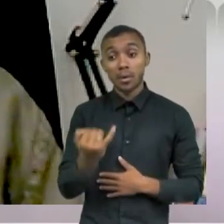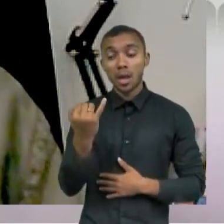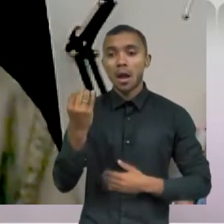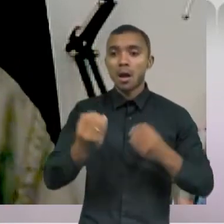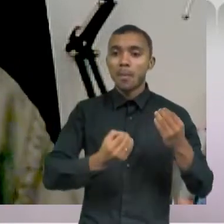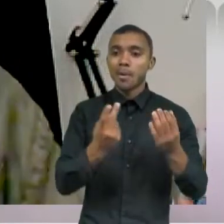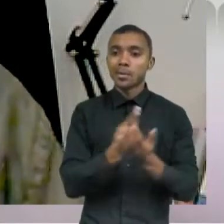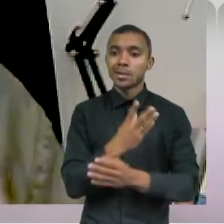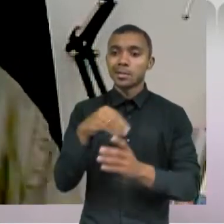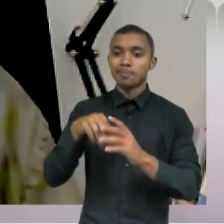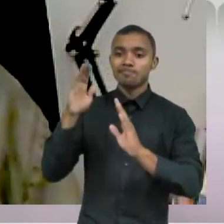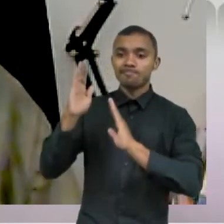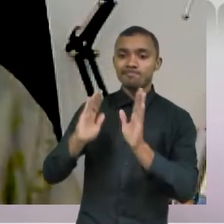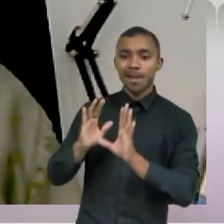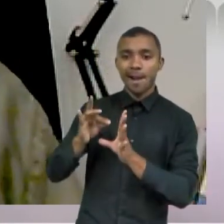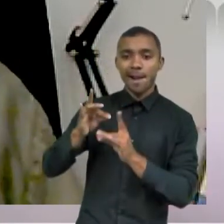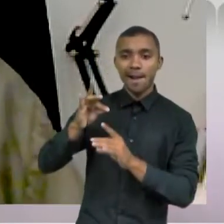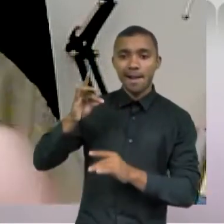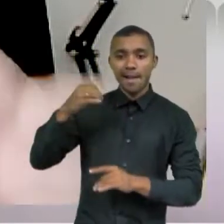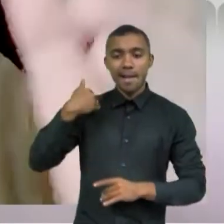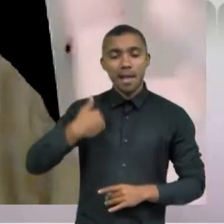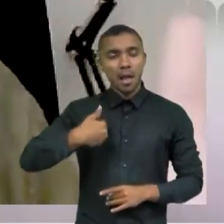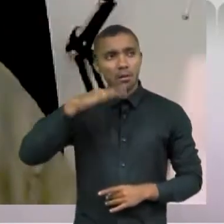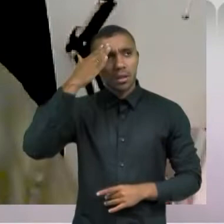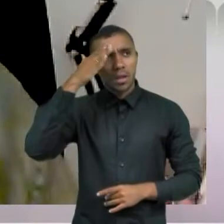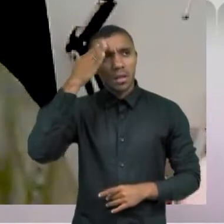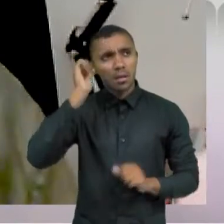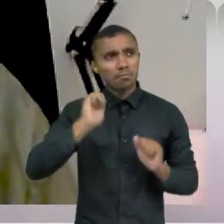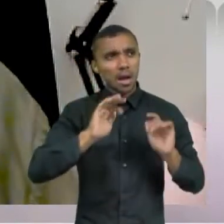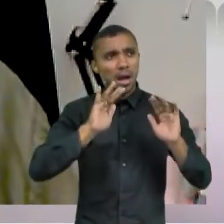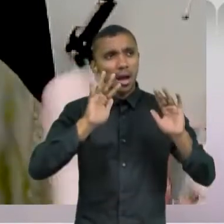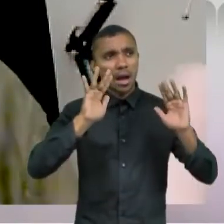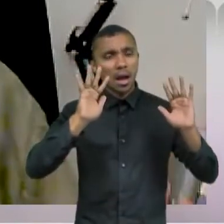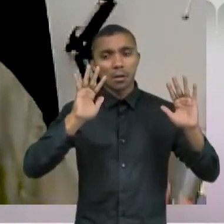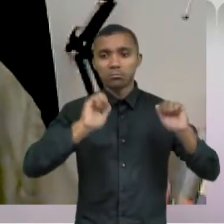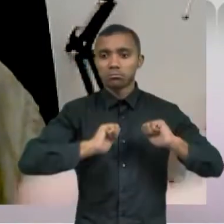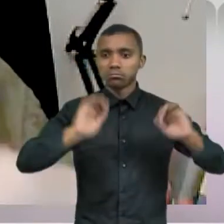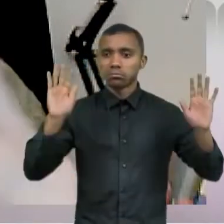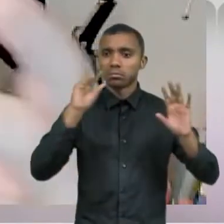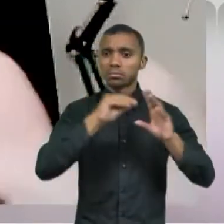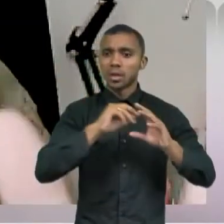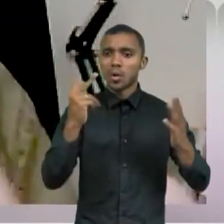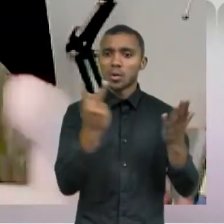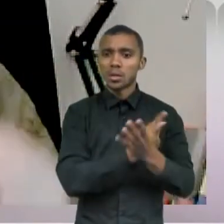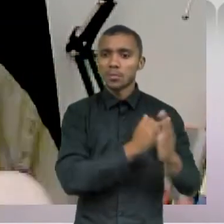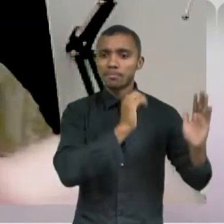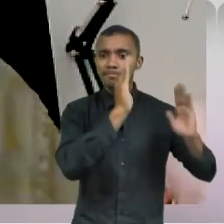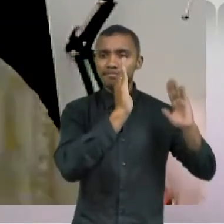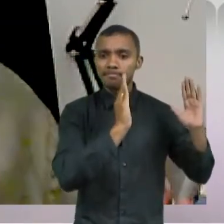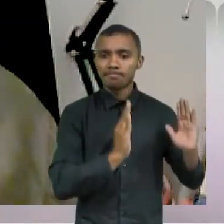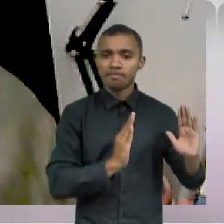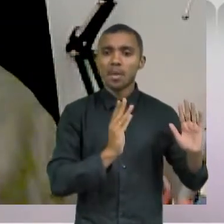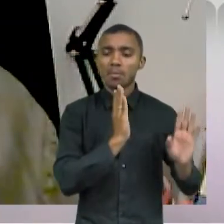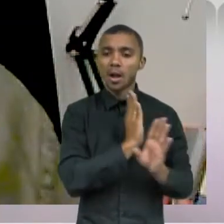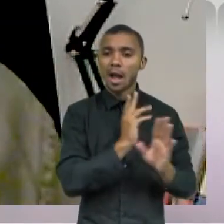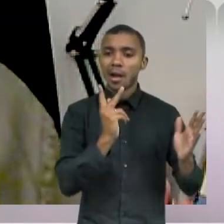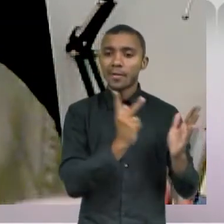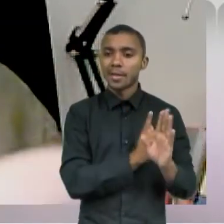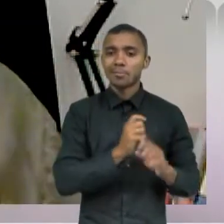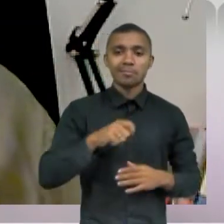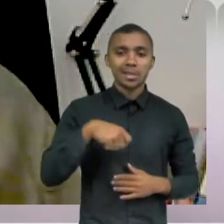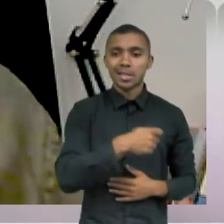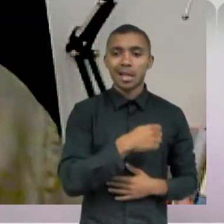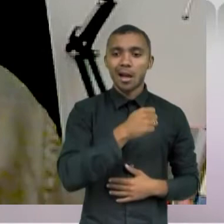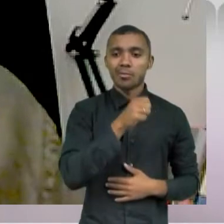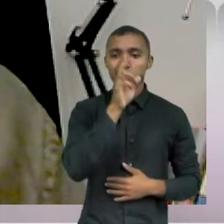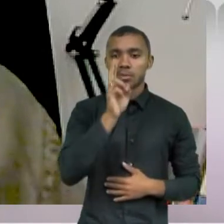desdobramentos históricos disso e compreender toda a construção desse episódio, dessa narrativa em torno dessa santidade